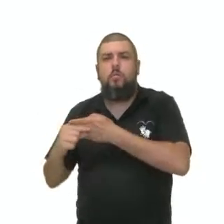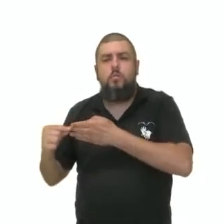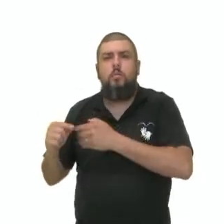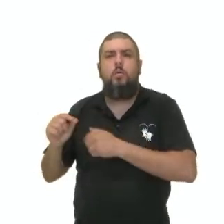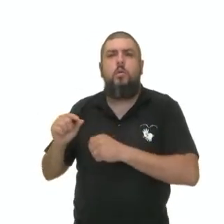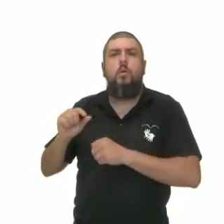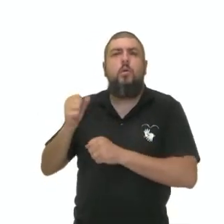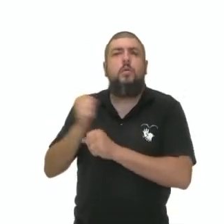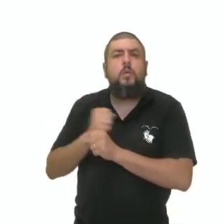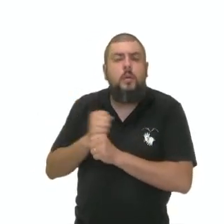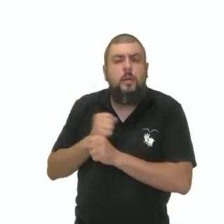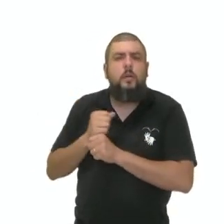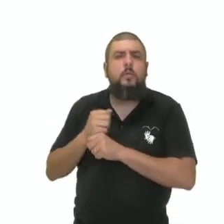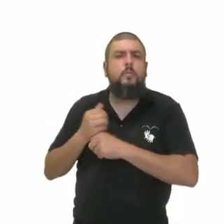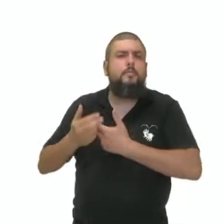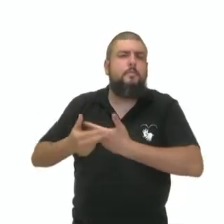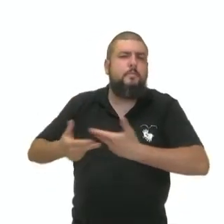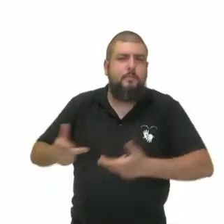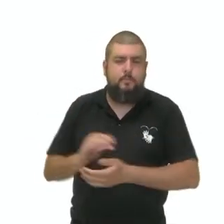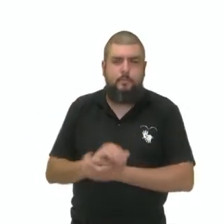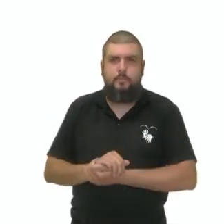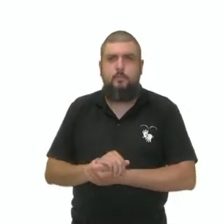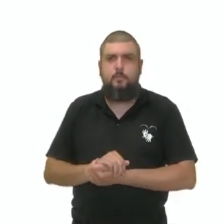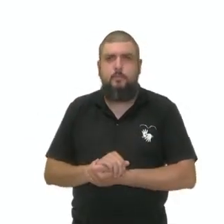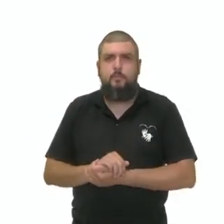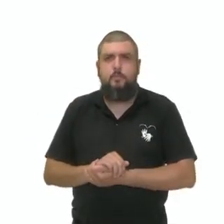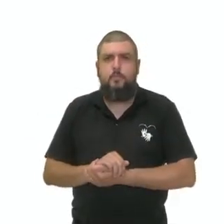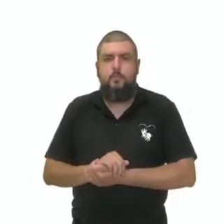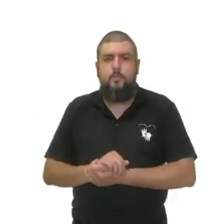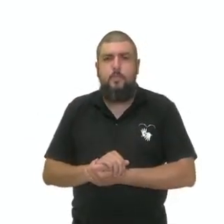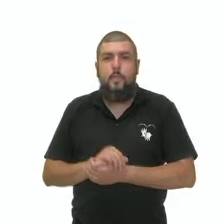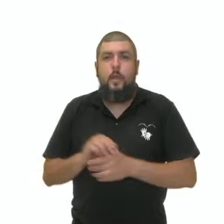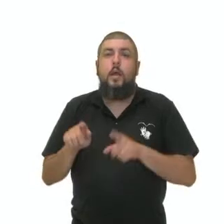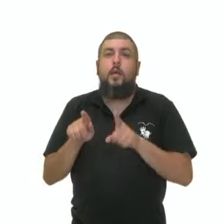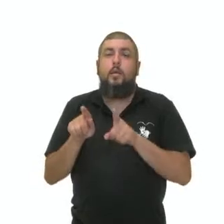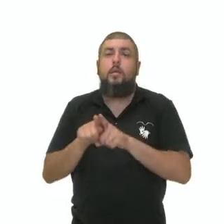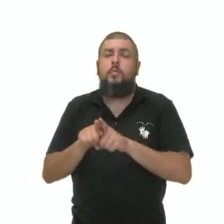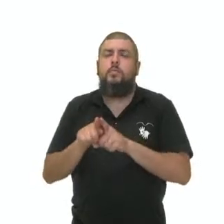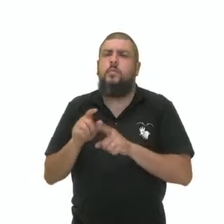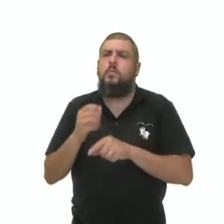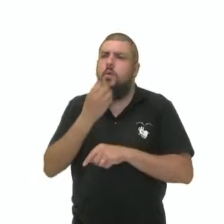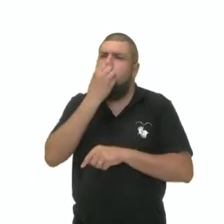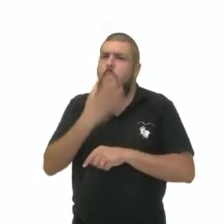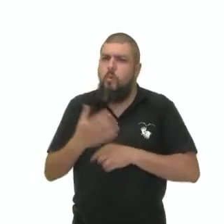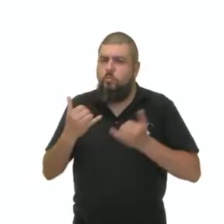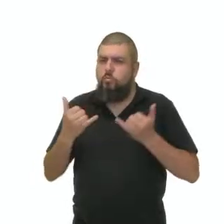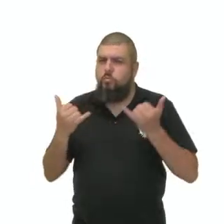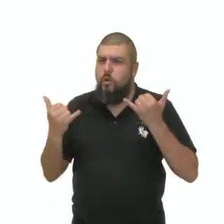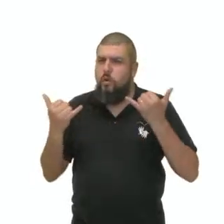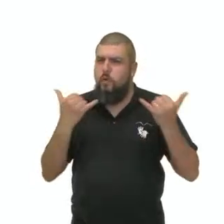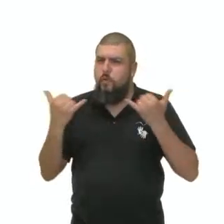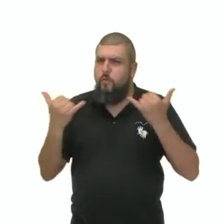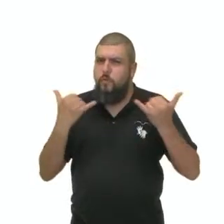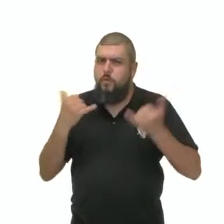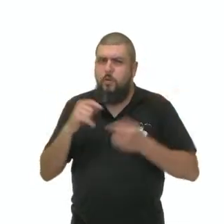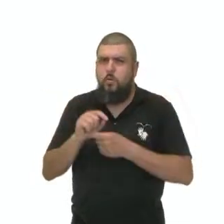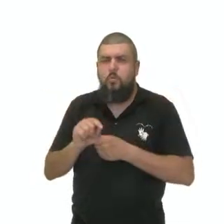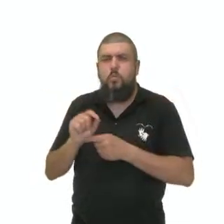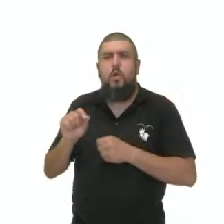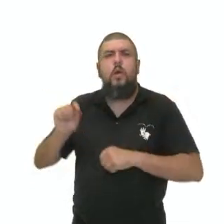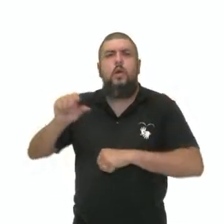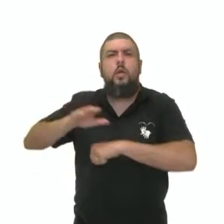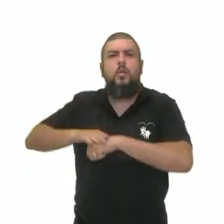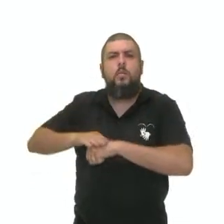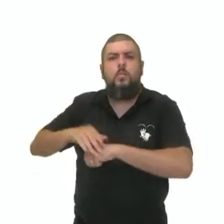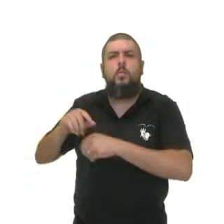foi produzida. É interessante ter alguns dados do autor da obra resenhada, quem que é